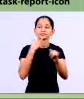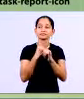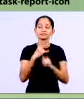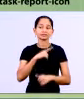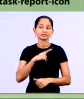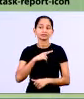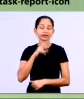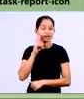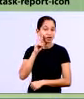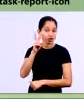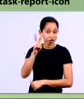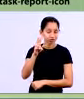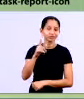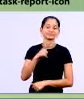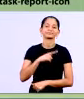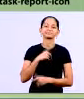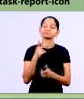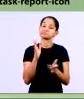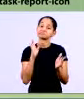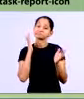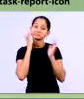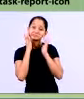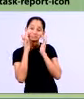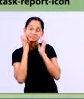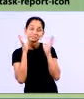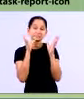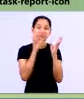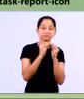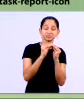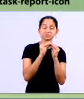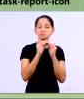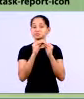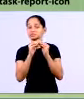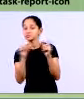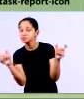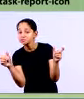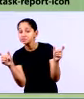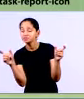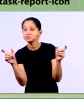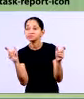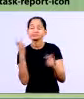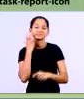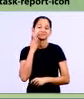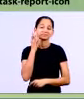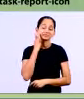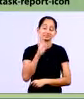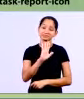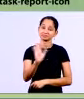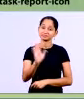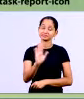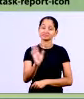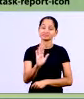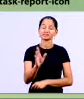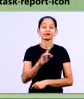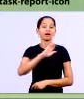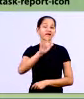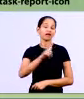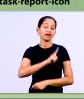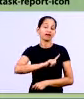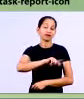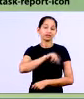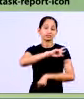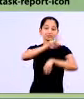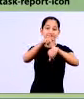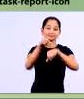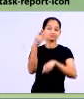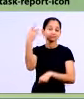para disfarçar, porque a gente não sabe se uniu ou não uniu, porque nós temos aqui um radical grego, um prefixo grego